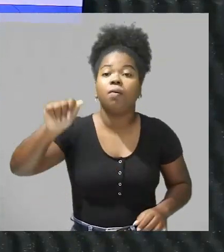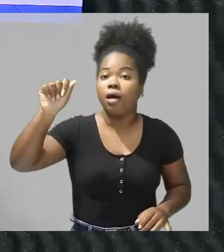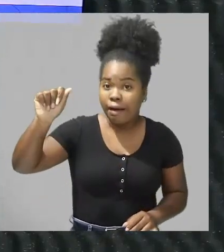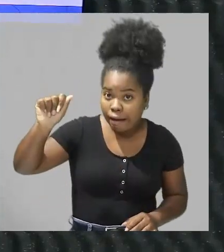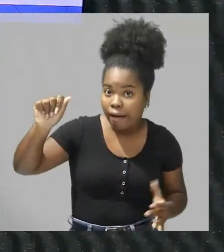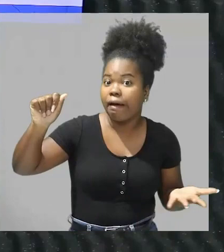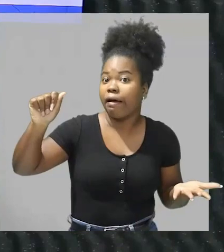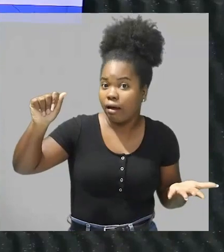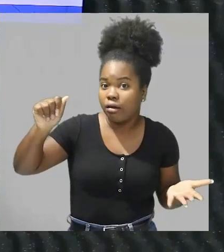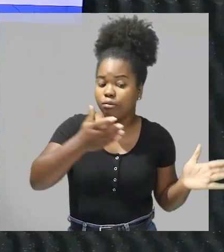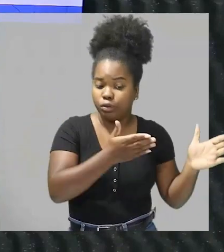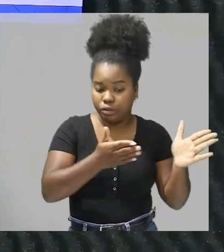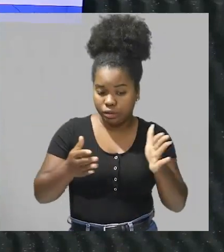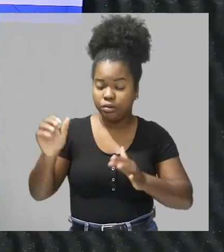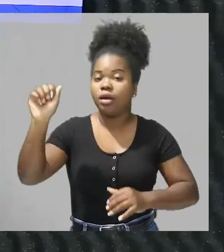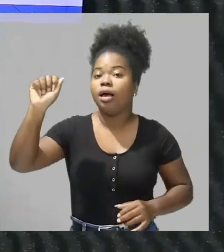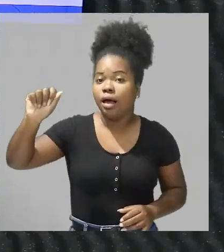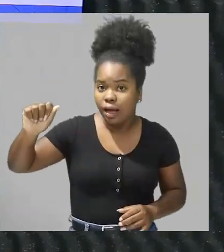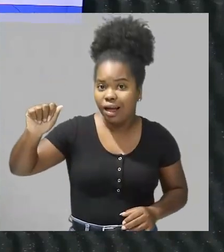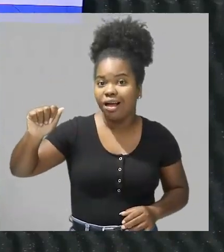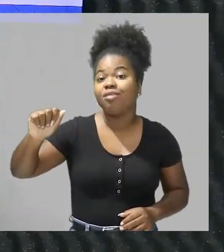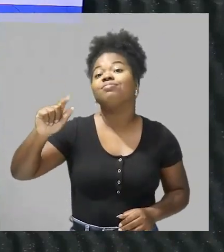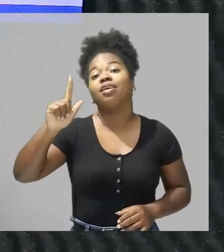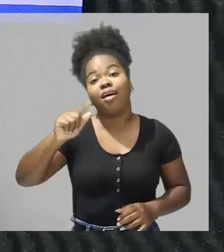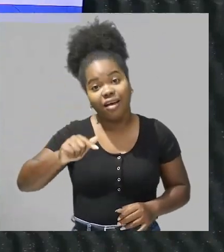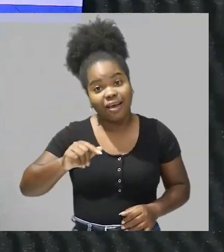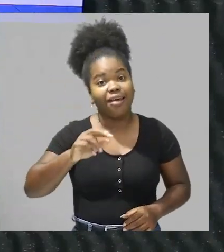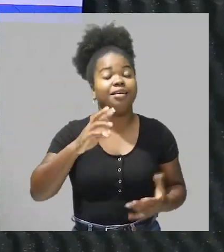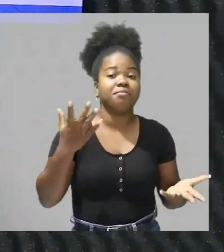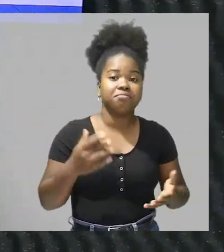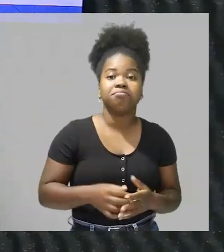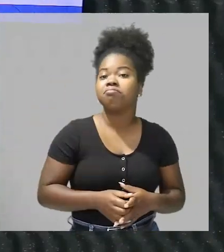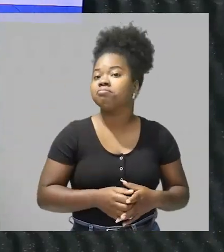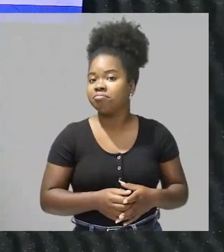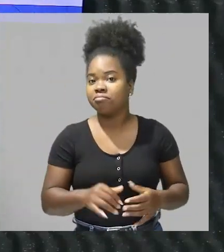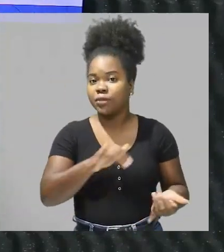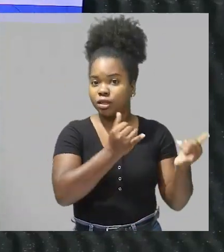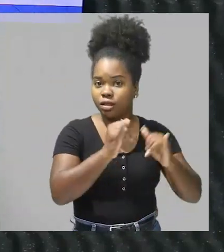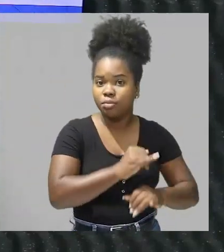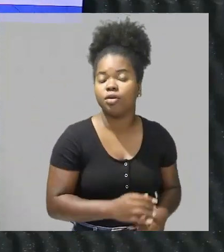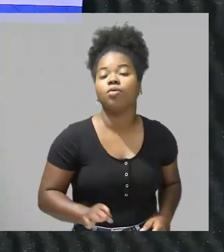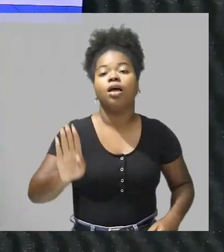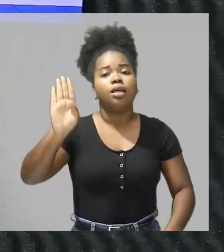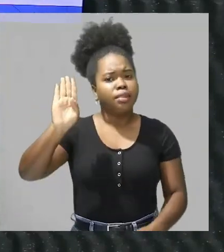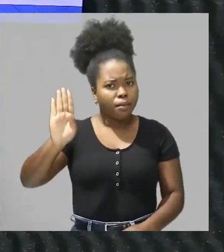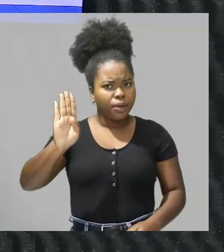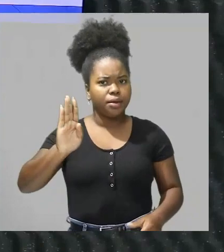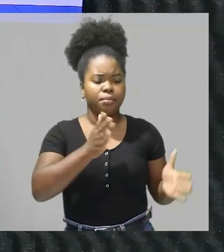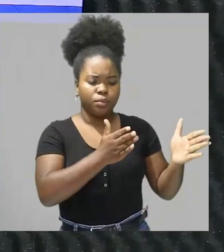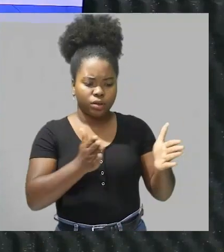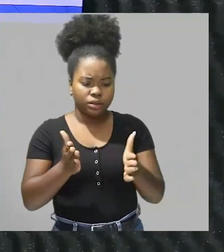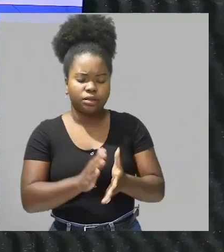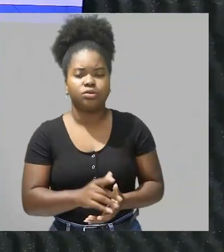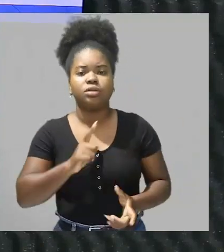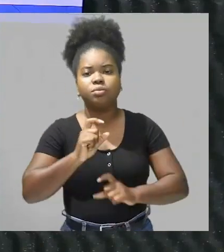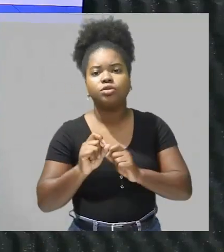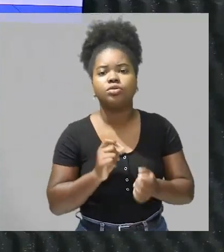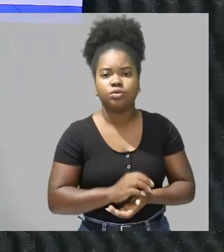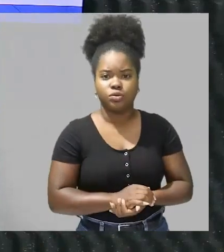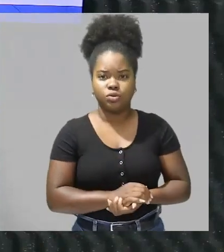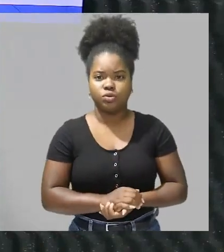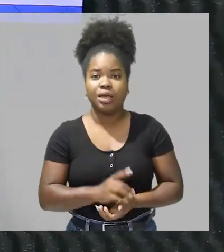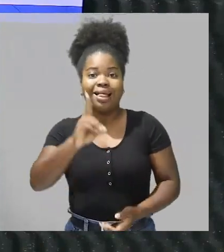a ela vai fazer parte da nossa resposta na etapa B eu vou ter a decantação